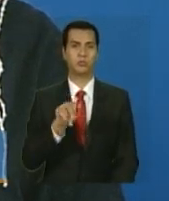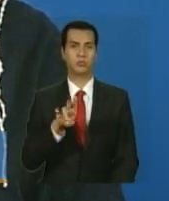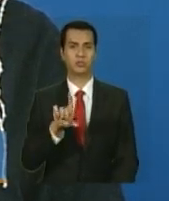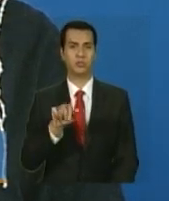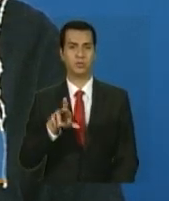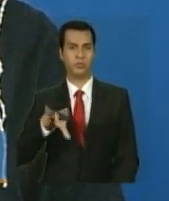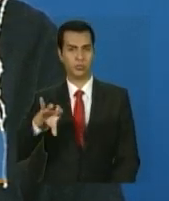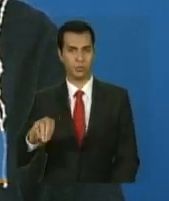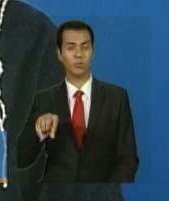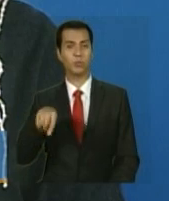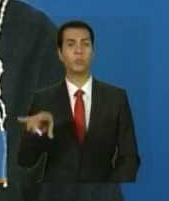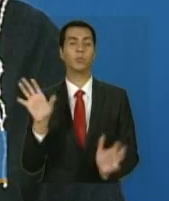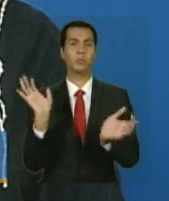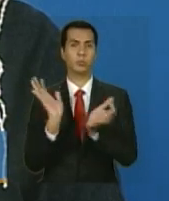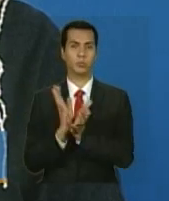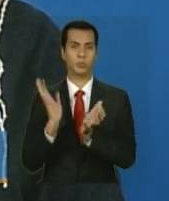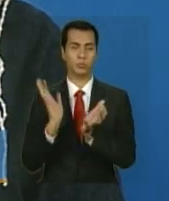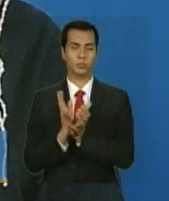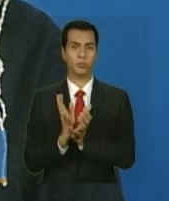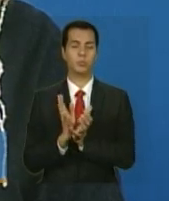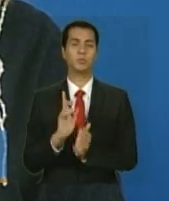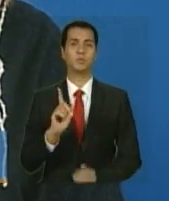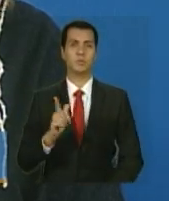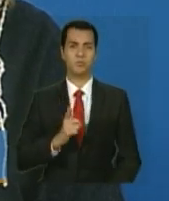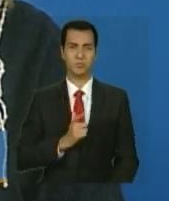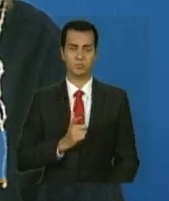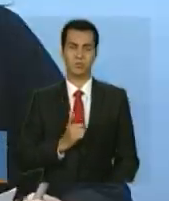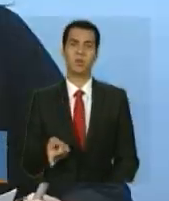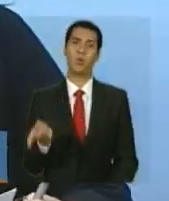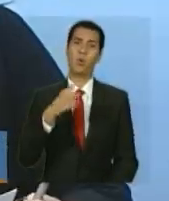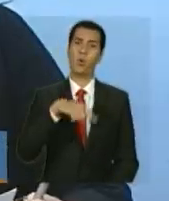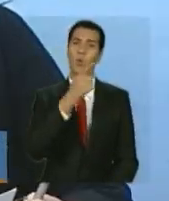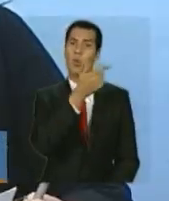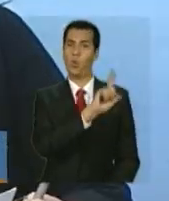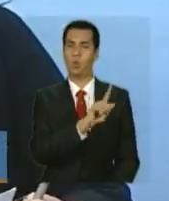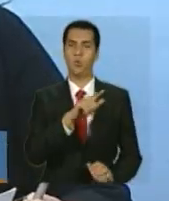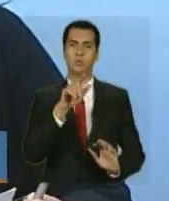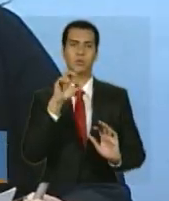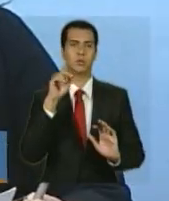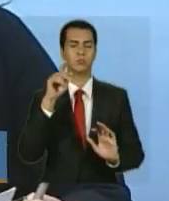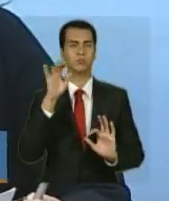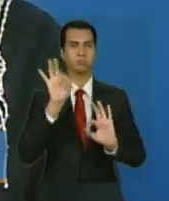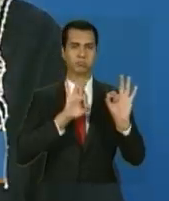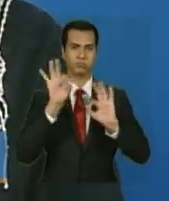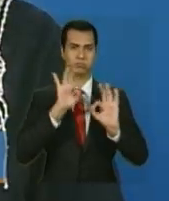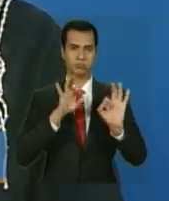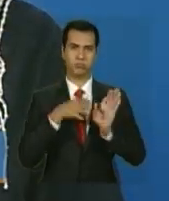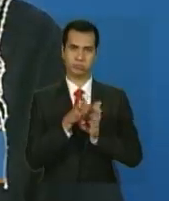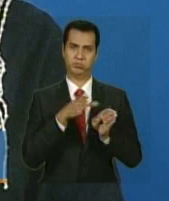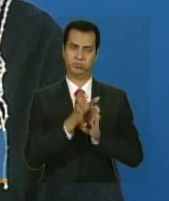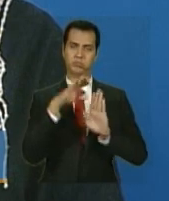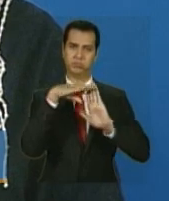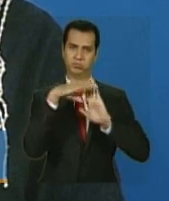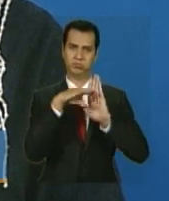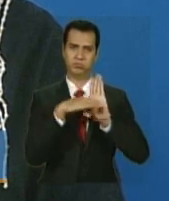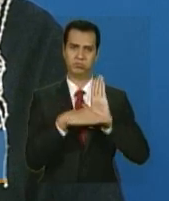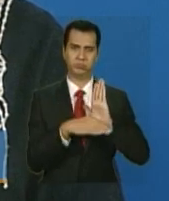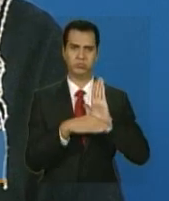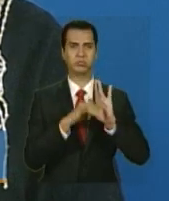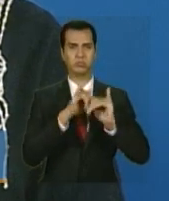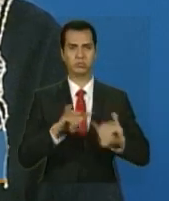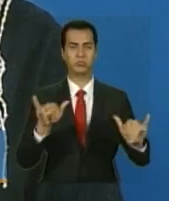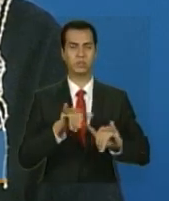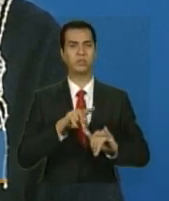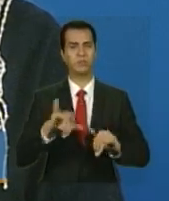estão sendo tratados numa instrução operacional que está em fase final, que deve ser